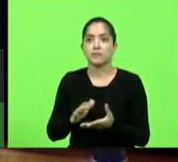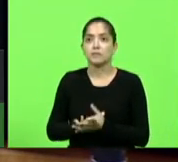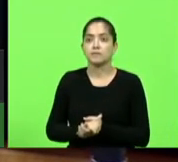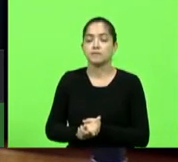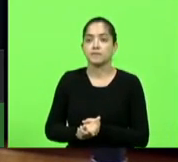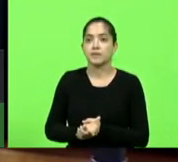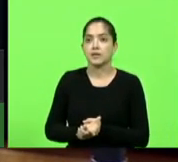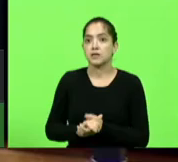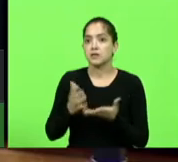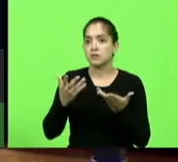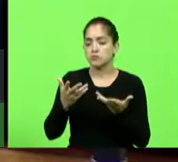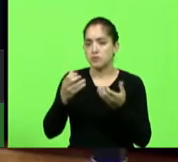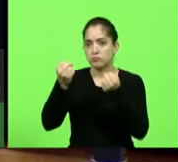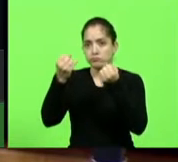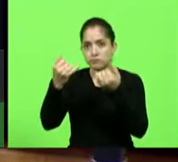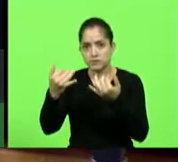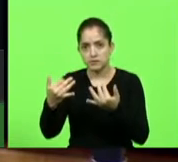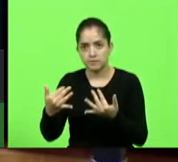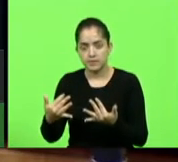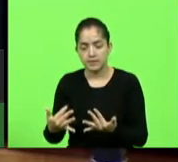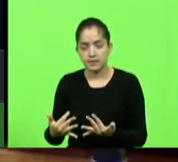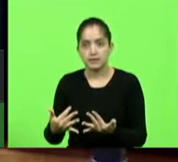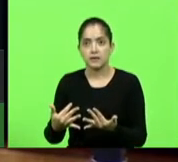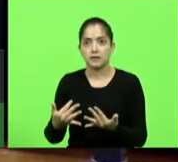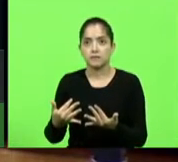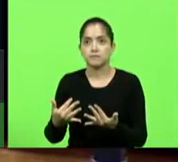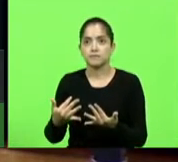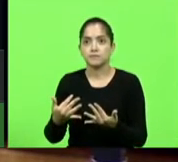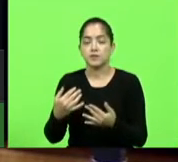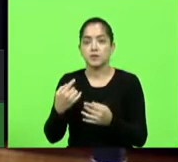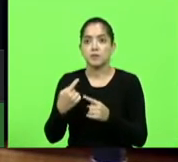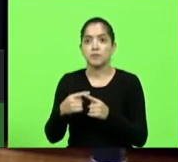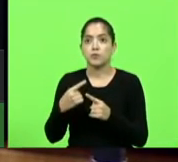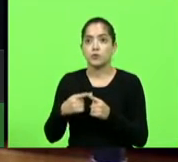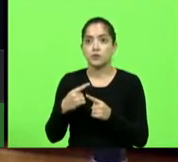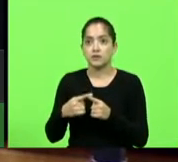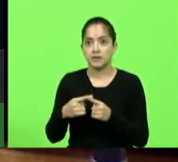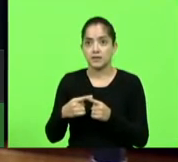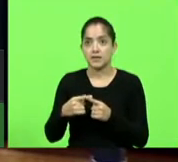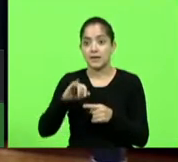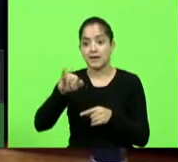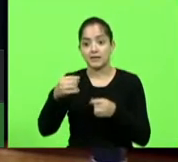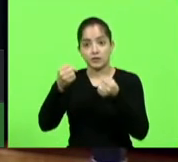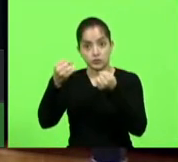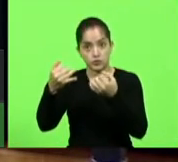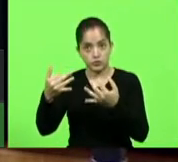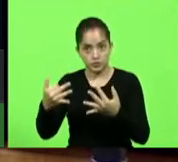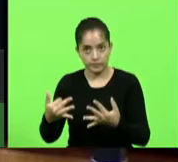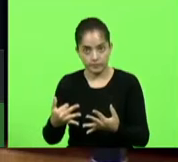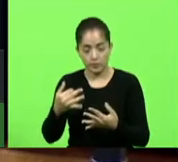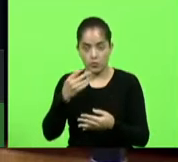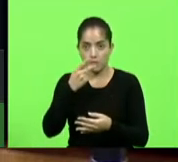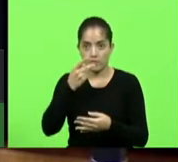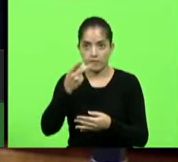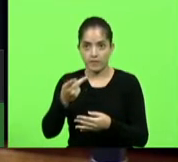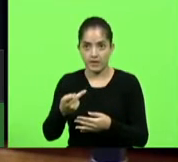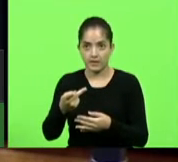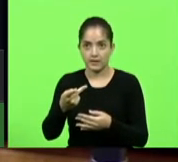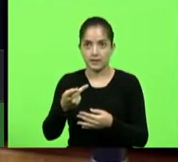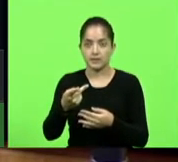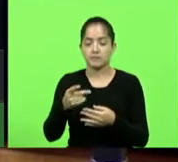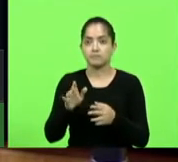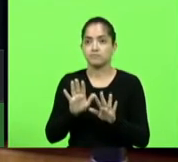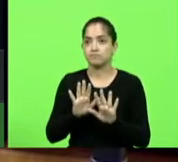Então, eu quero só fazer uma menção a isso, porque acho que a justificativa, como eu falei, ela não